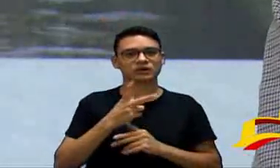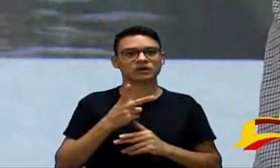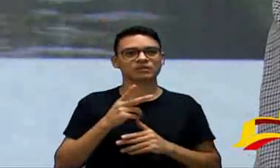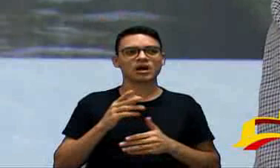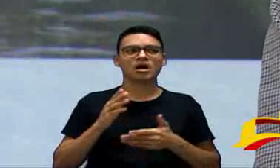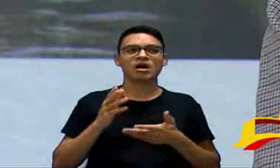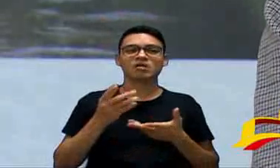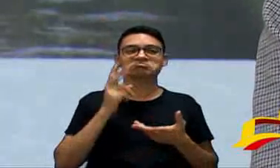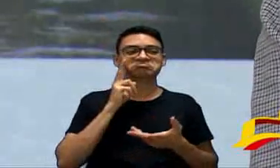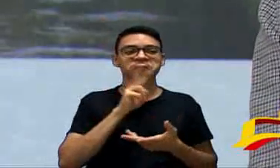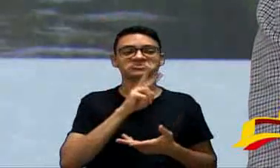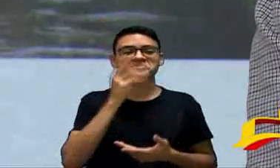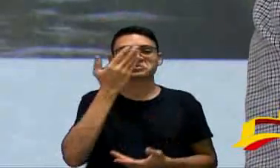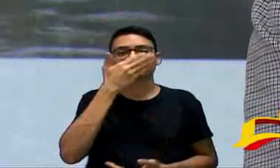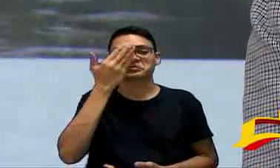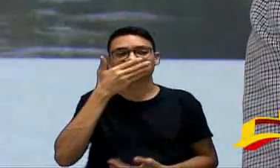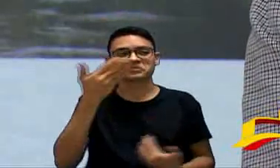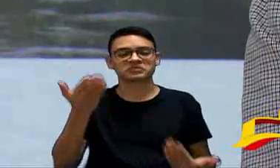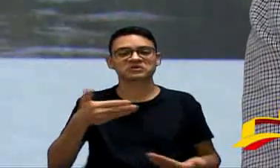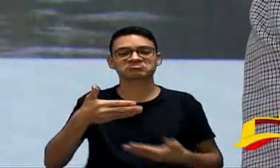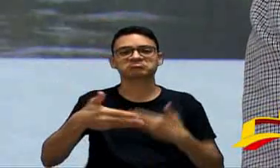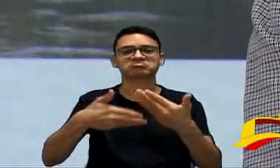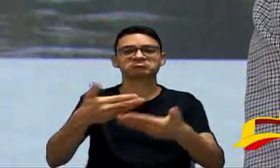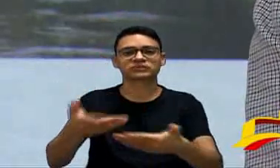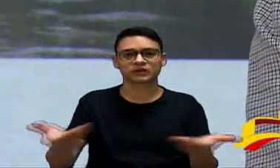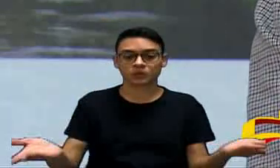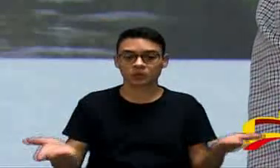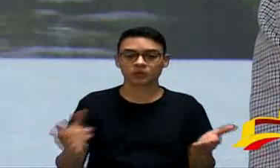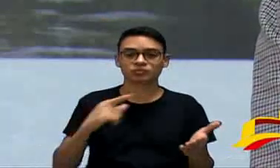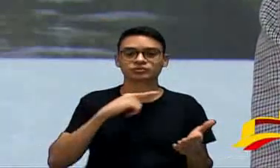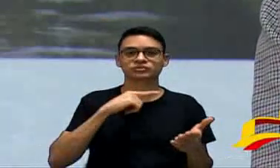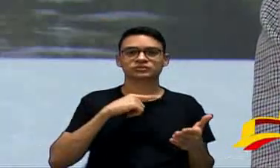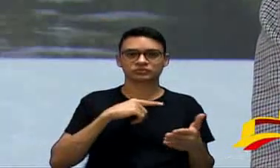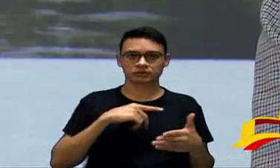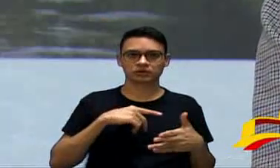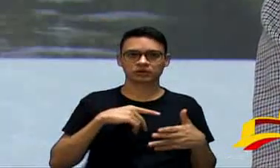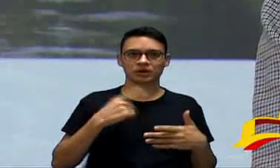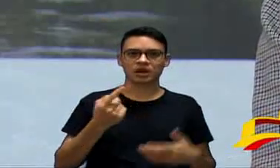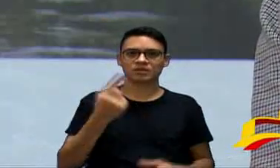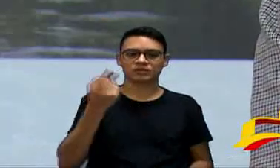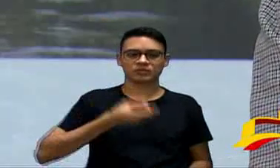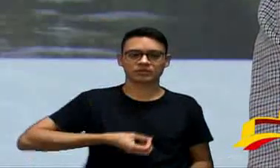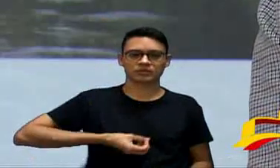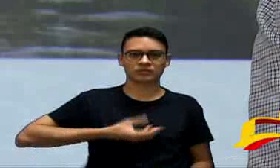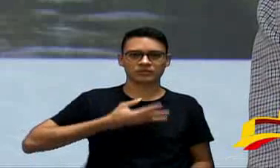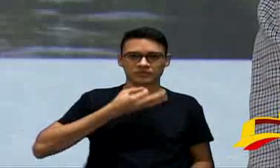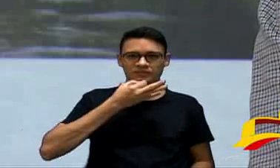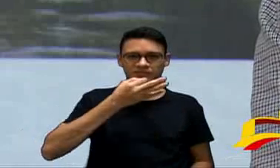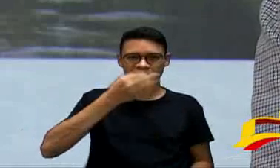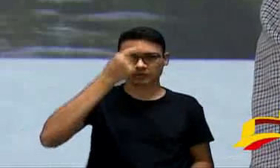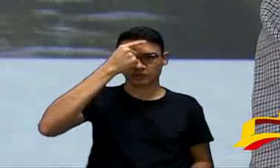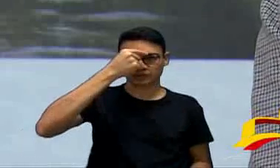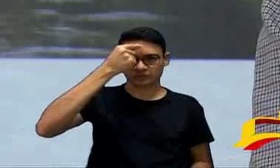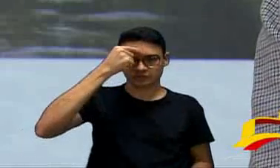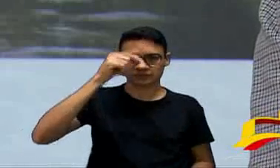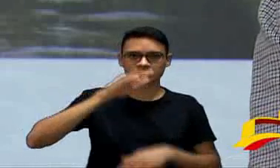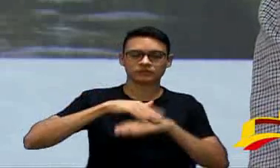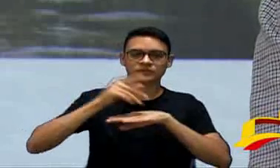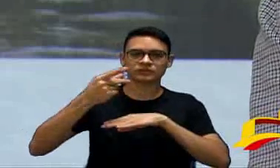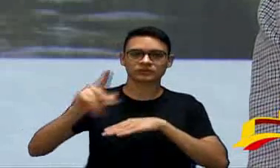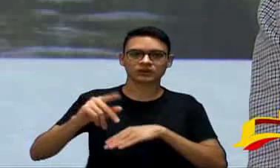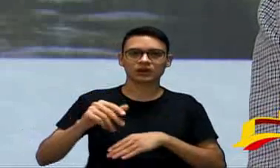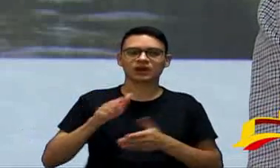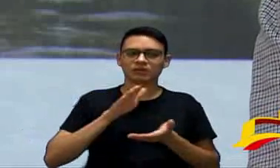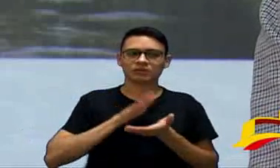do dia a dia da população, do problema dela. Então, hoje nós temos aqui uma primeira moção do vereador Dylan, que